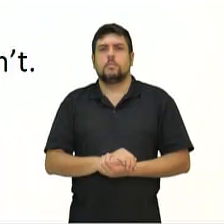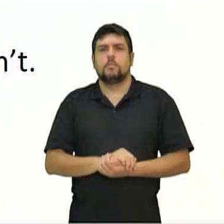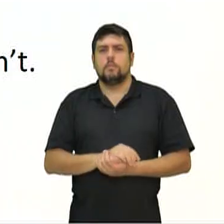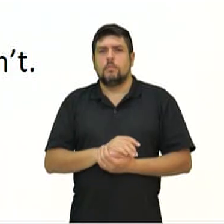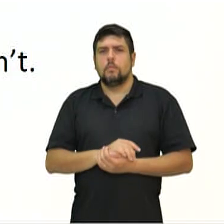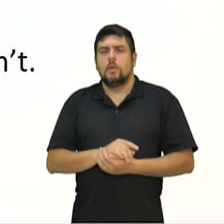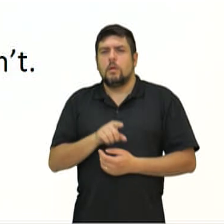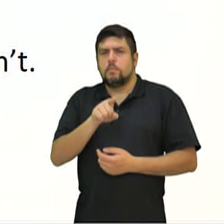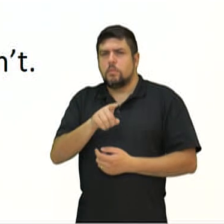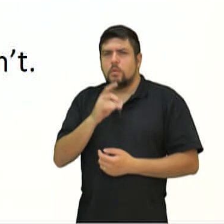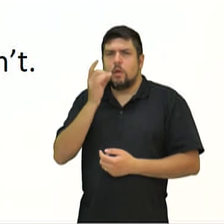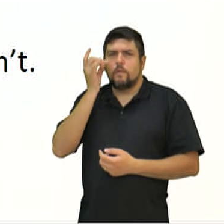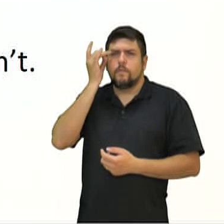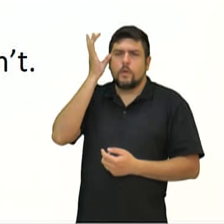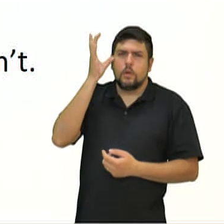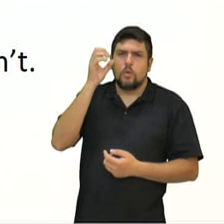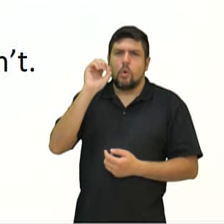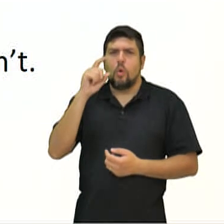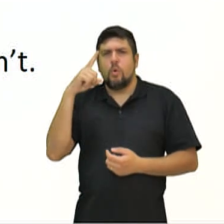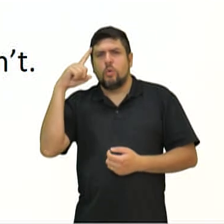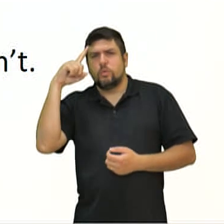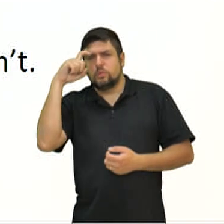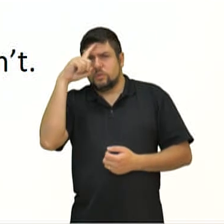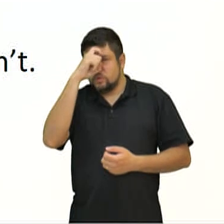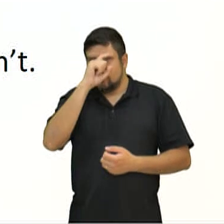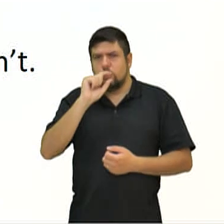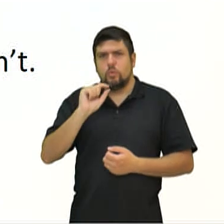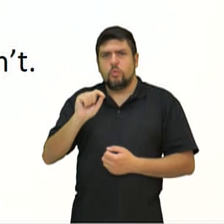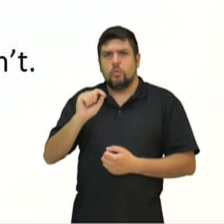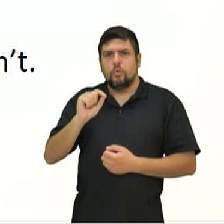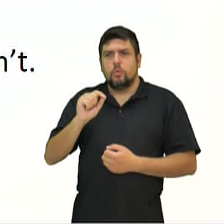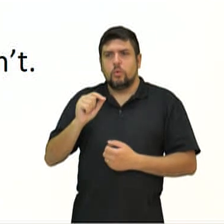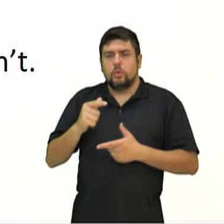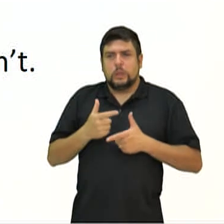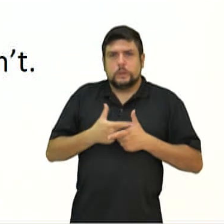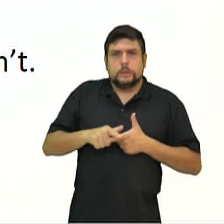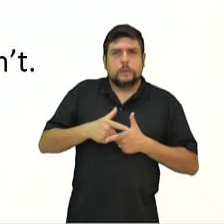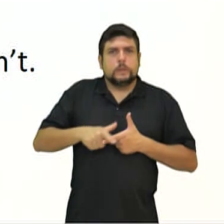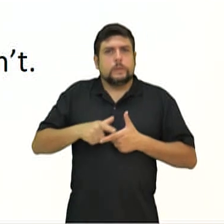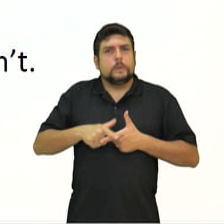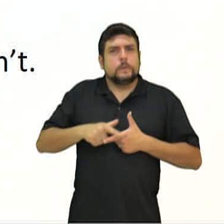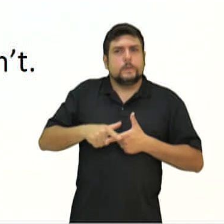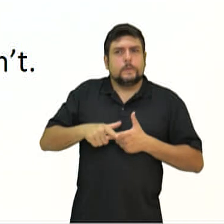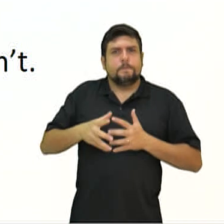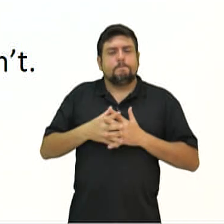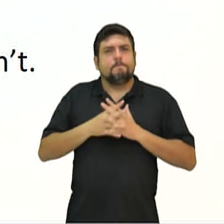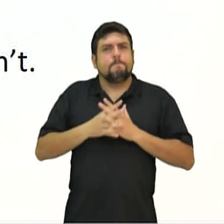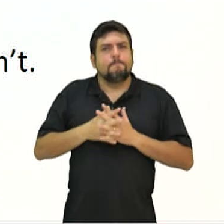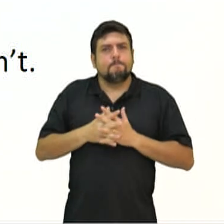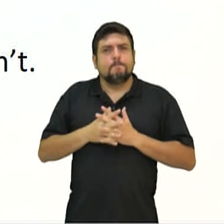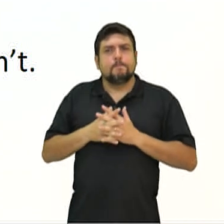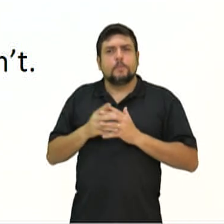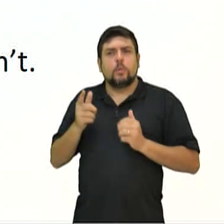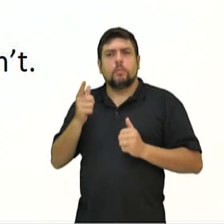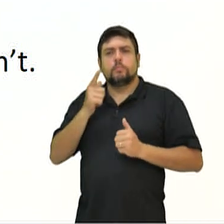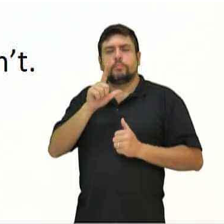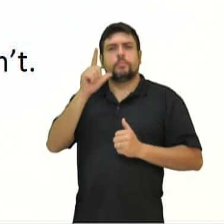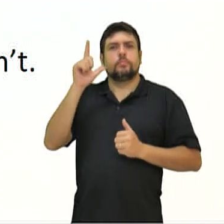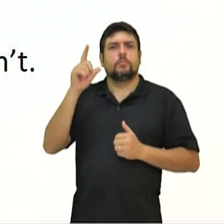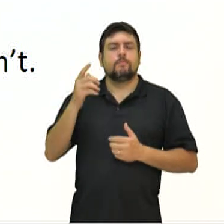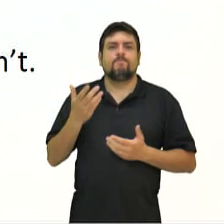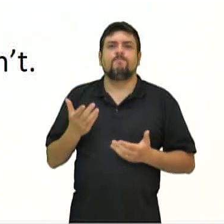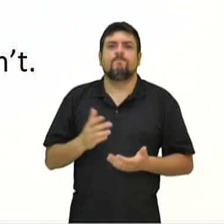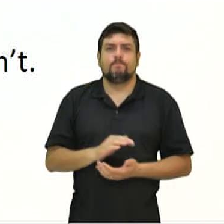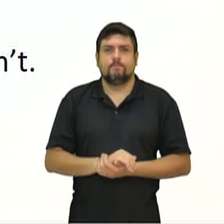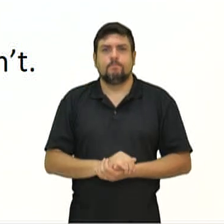difícil para você superar uma situação complicada, um momento difícil? Number 2. How can a person